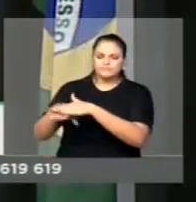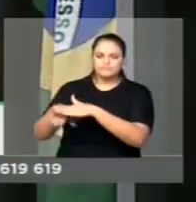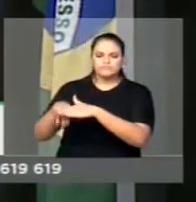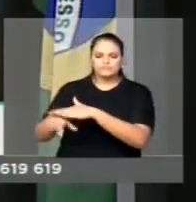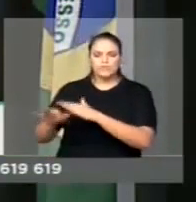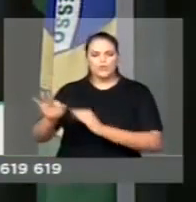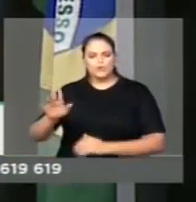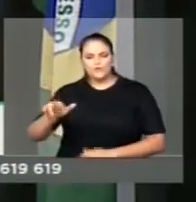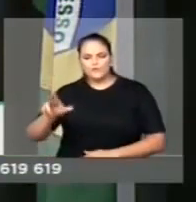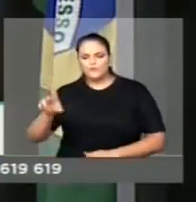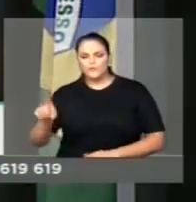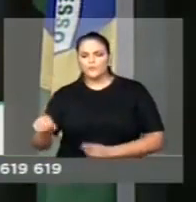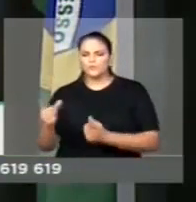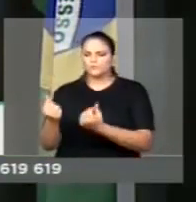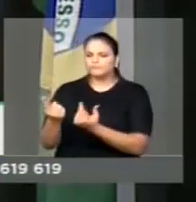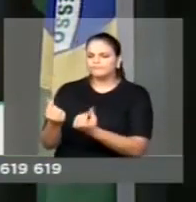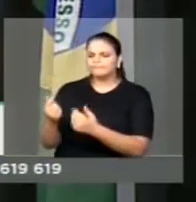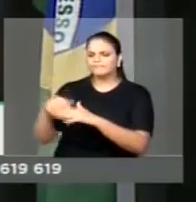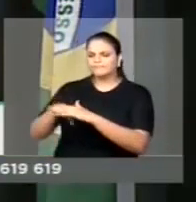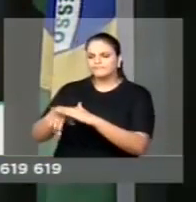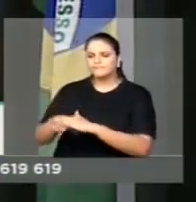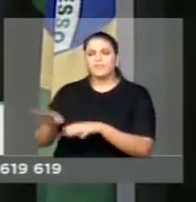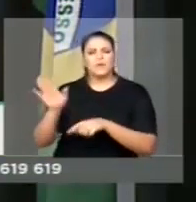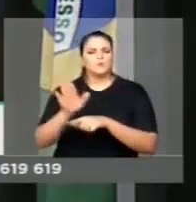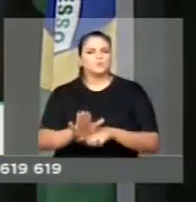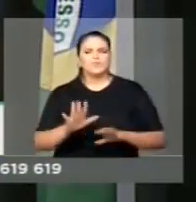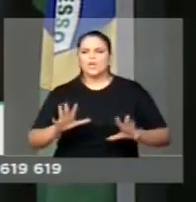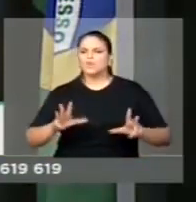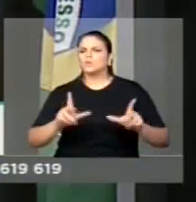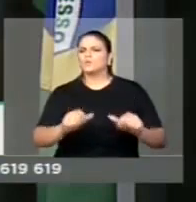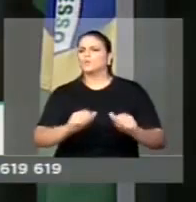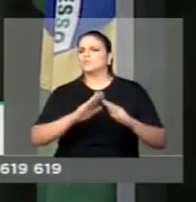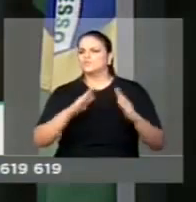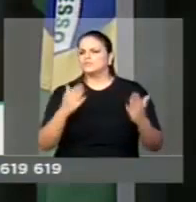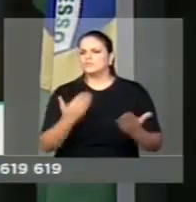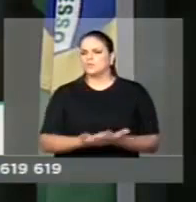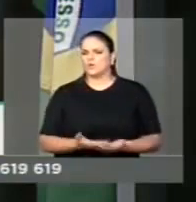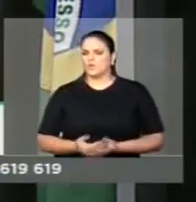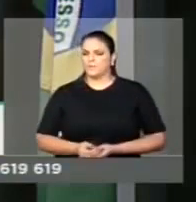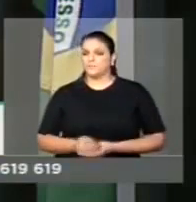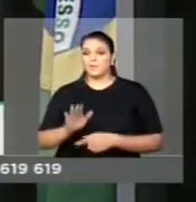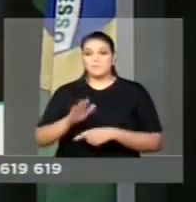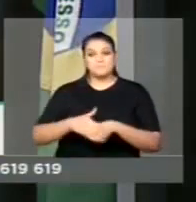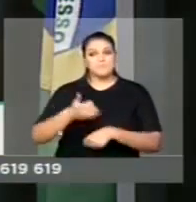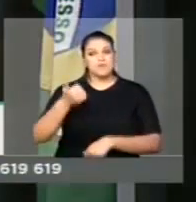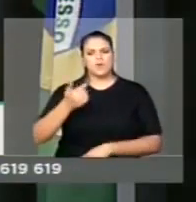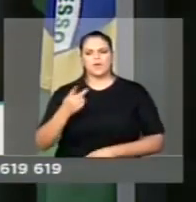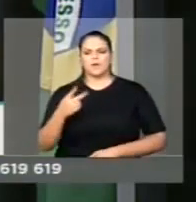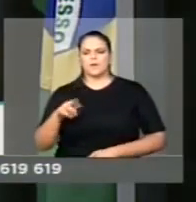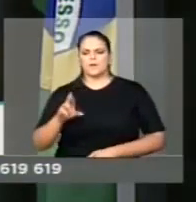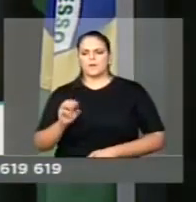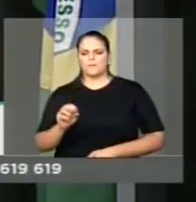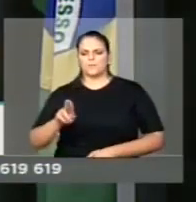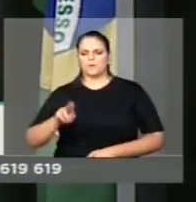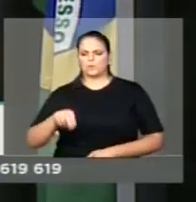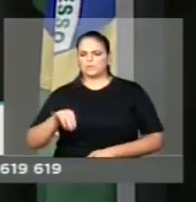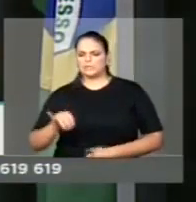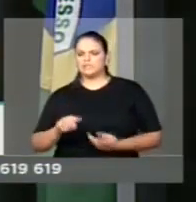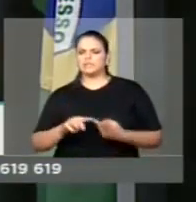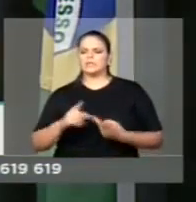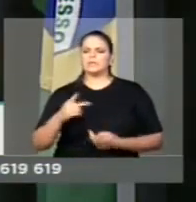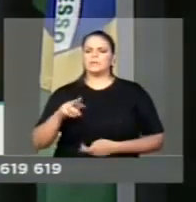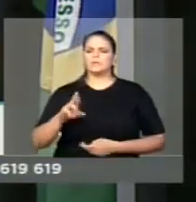ensino superior, médio e fundamental, aperfeiçoar o ProUni e o Pronatec, criar a Universidade Pública de Ensino à